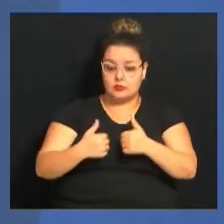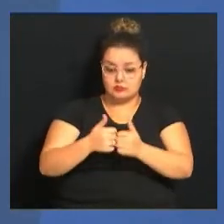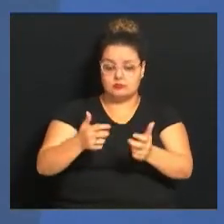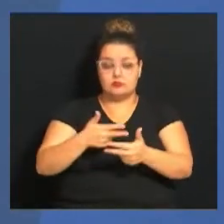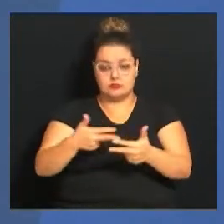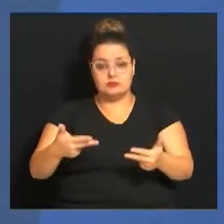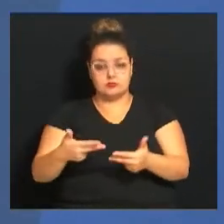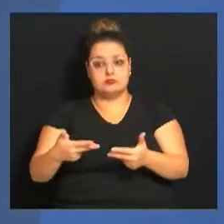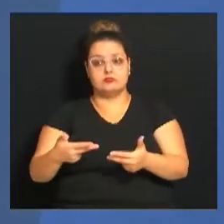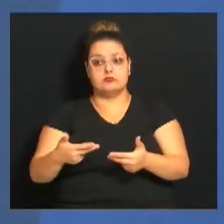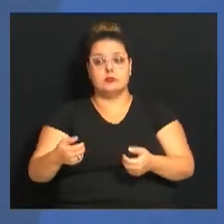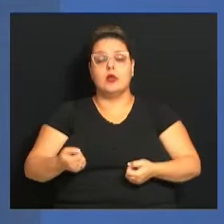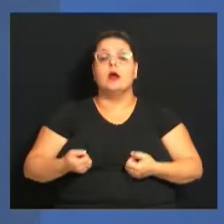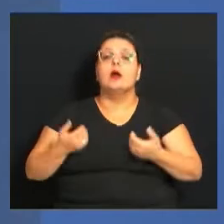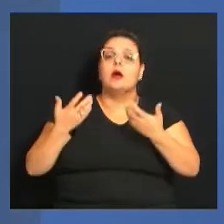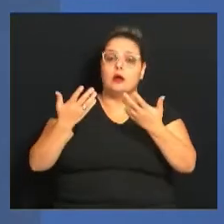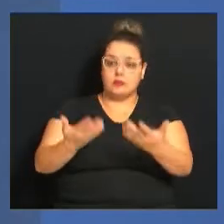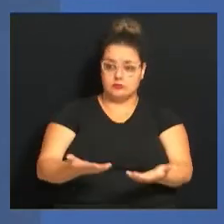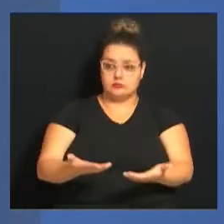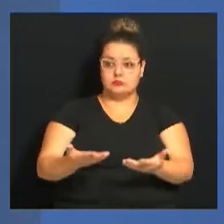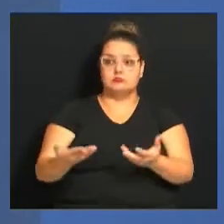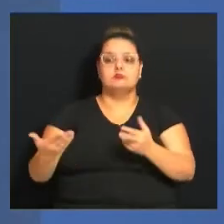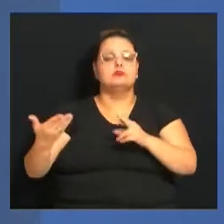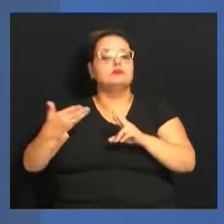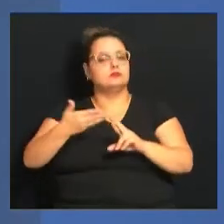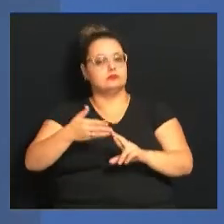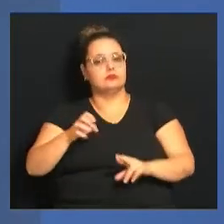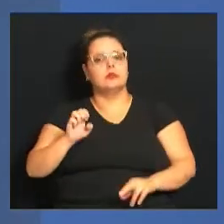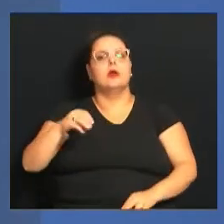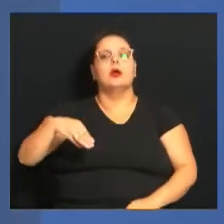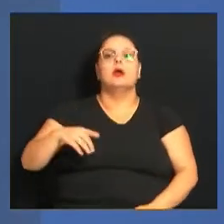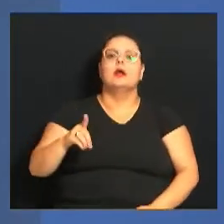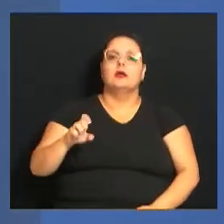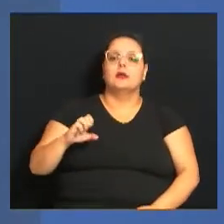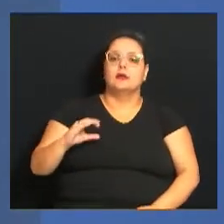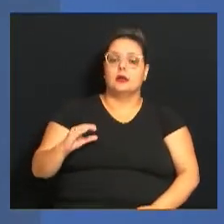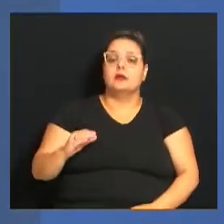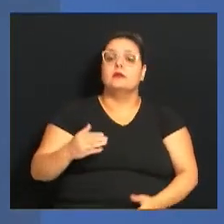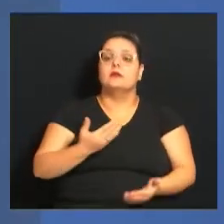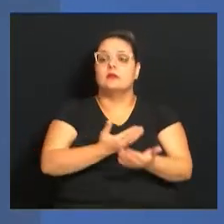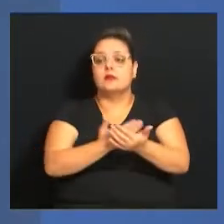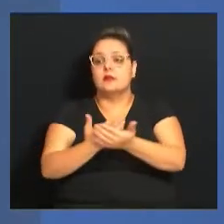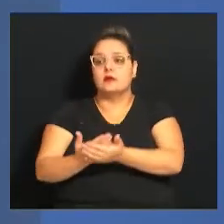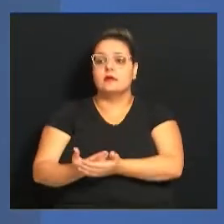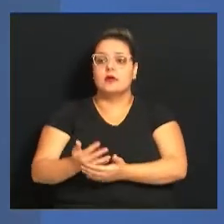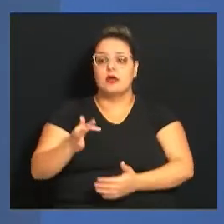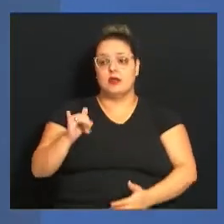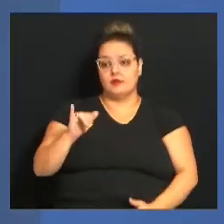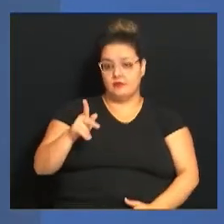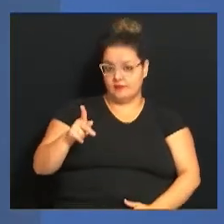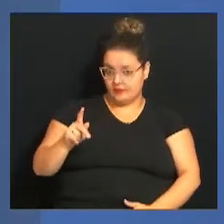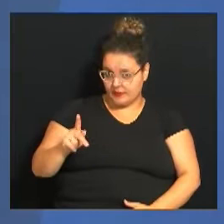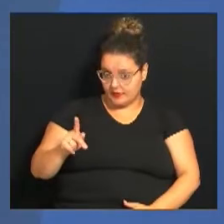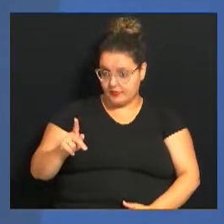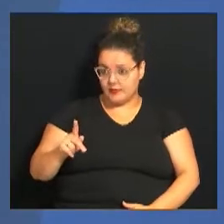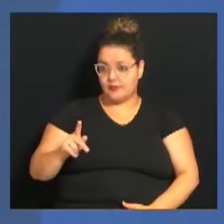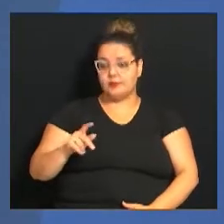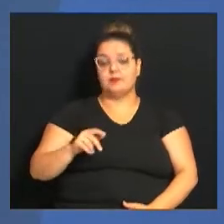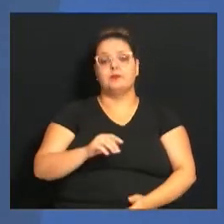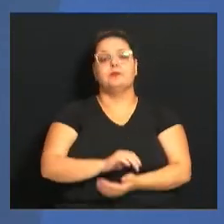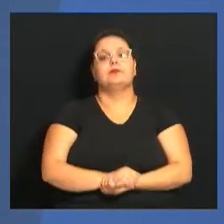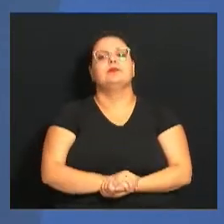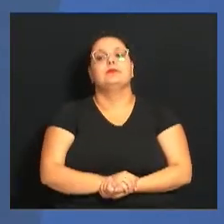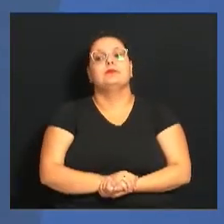apresentado através de representantes da INDEC. Foi feito um estudo, a da FIP, a Fundação do Instituto de Pesquisas Econômicas,